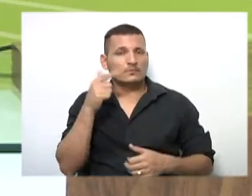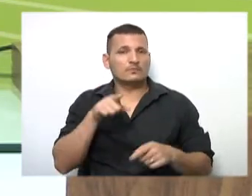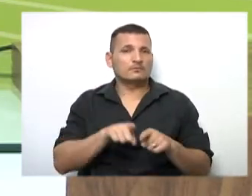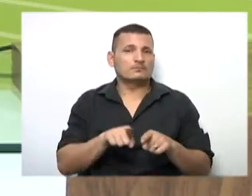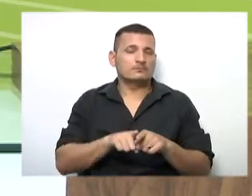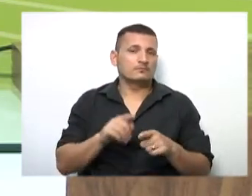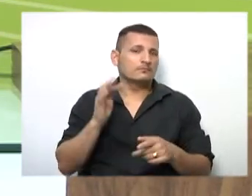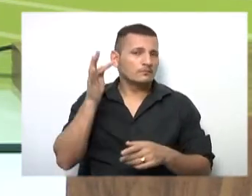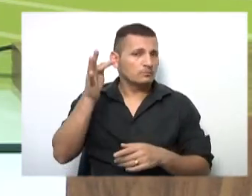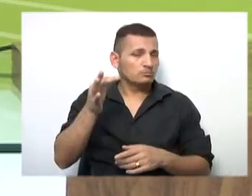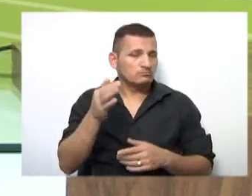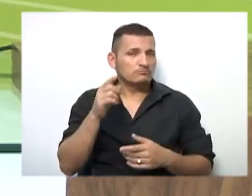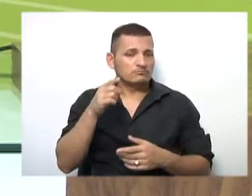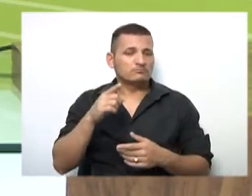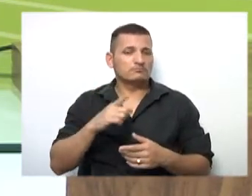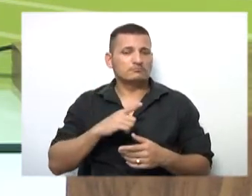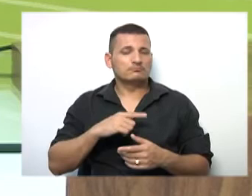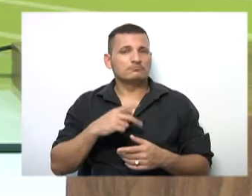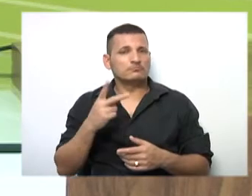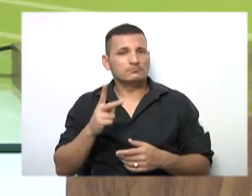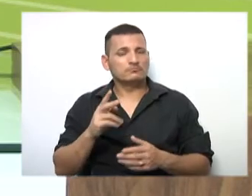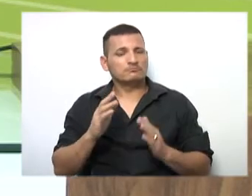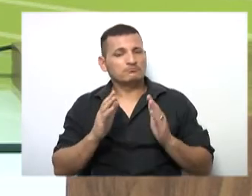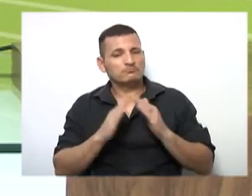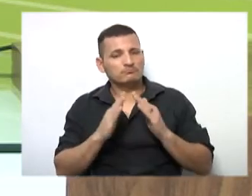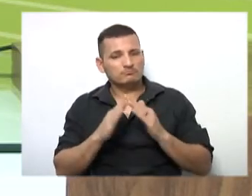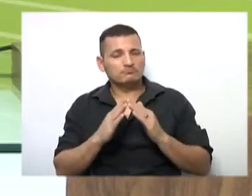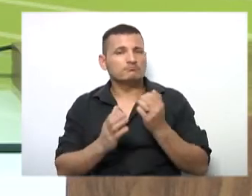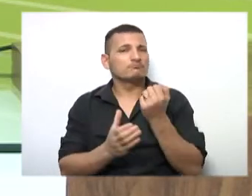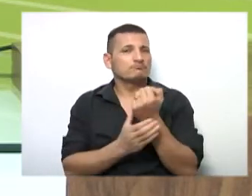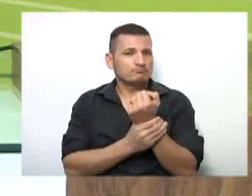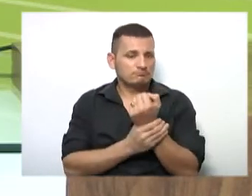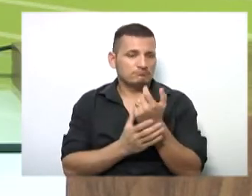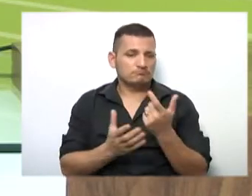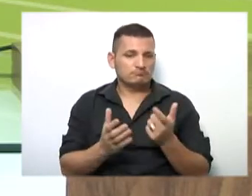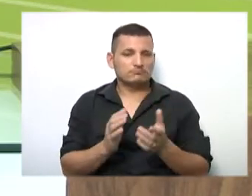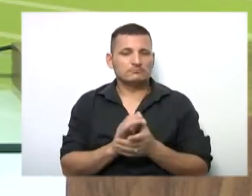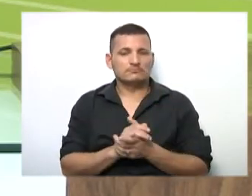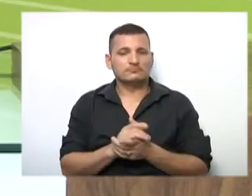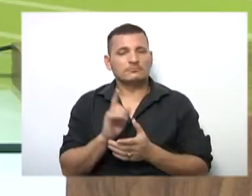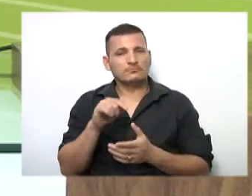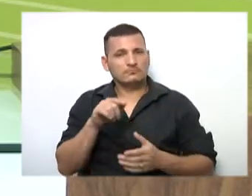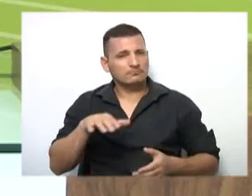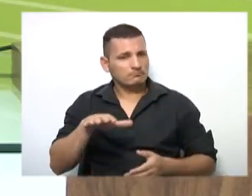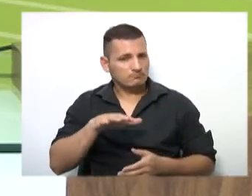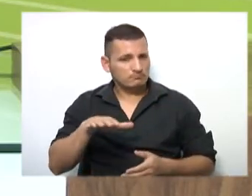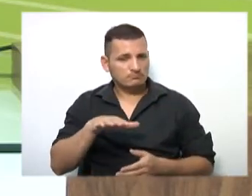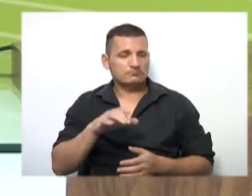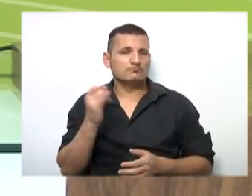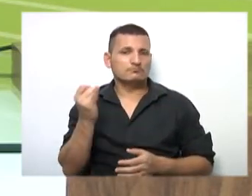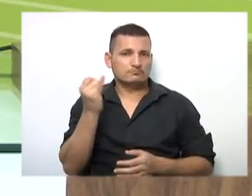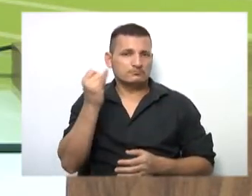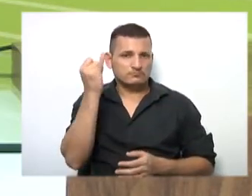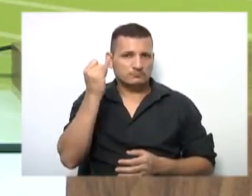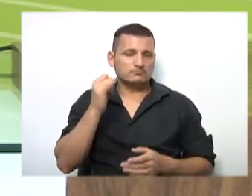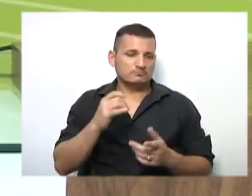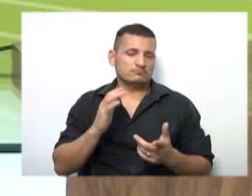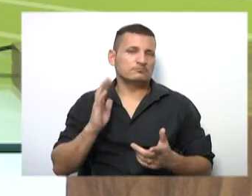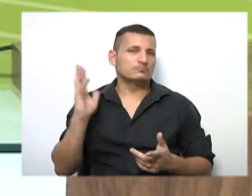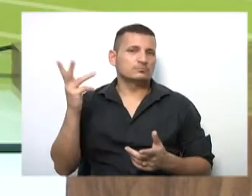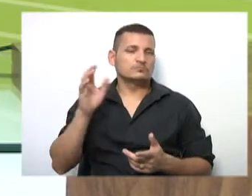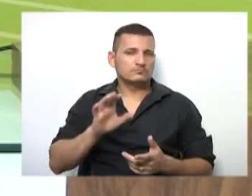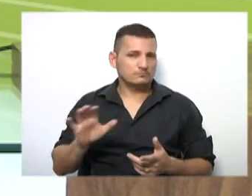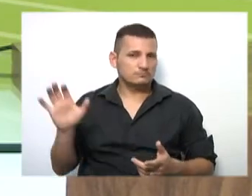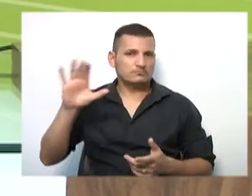você pelo menos vai ter a sua condição de moradia garantida minimamente. Então esse é um ramo muito importante em todas as regiões do